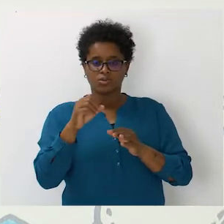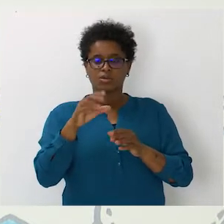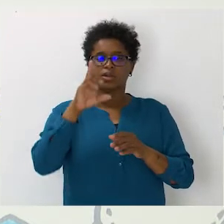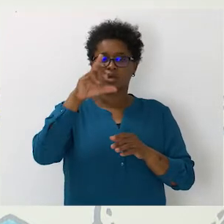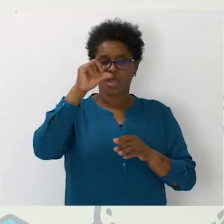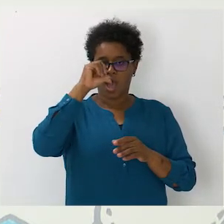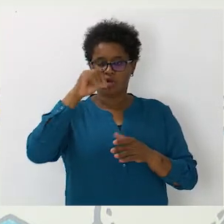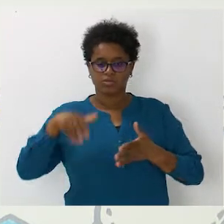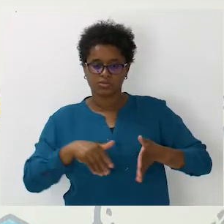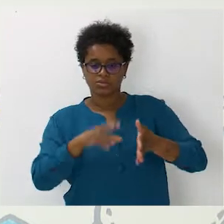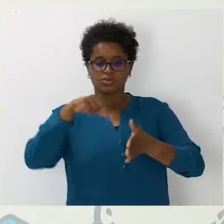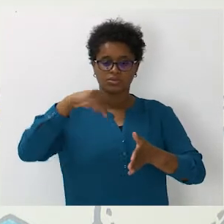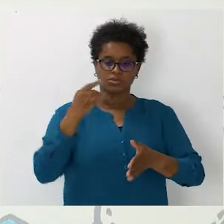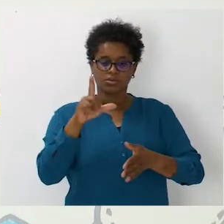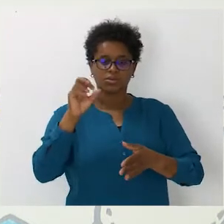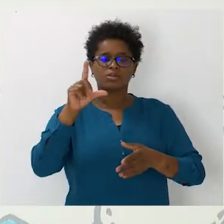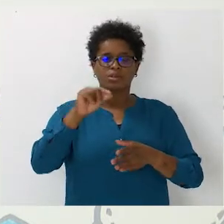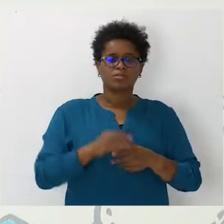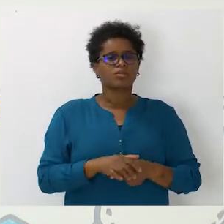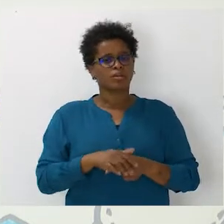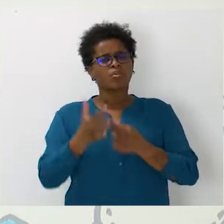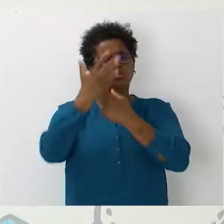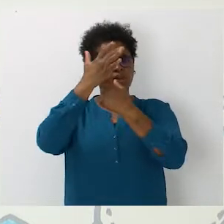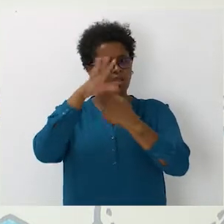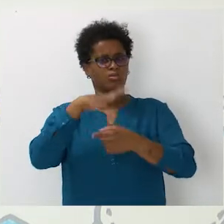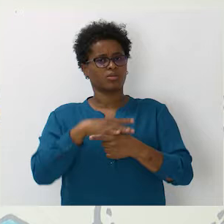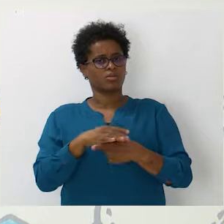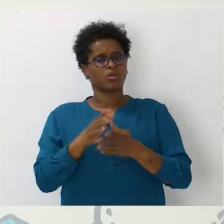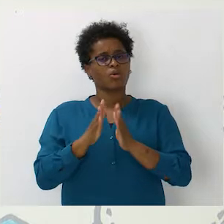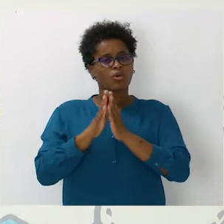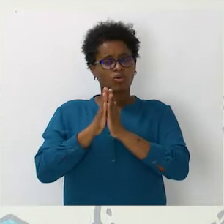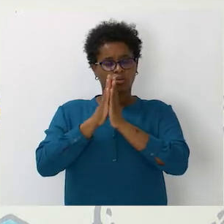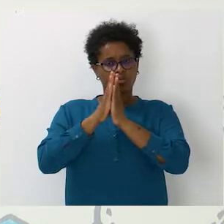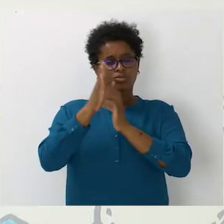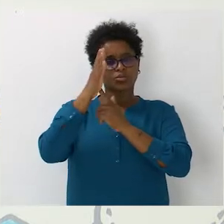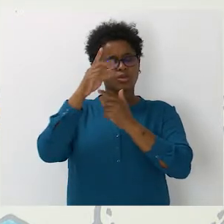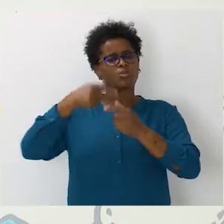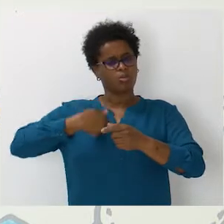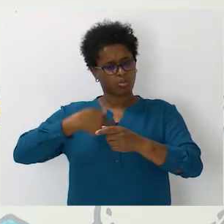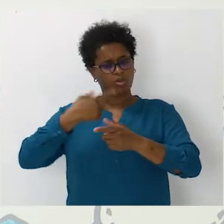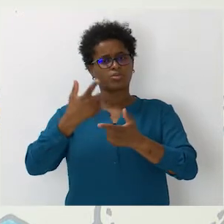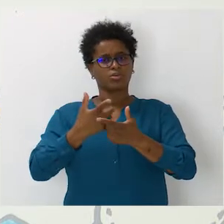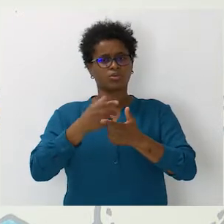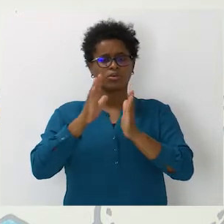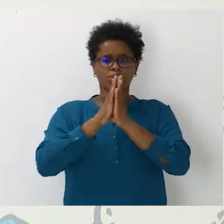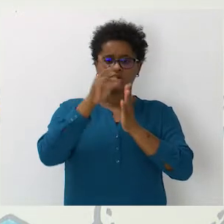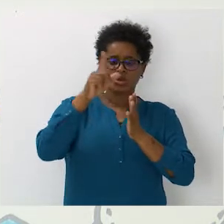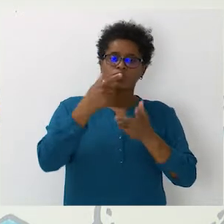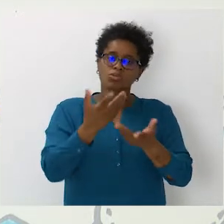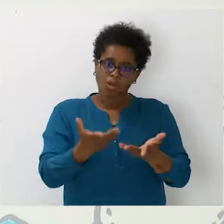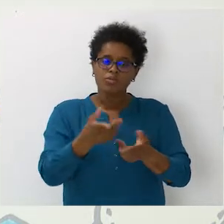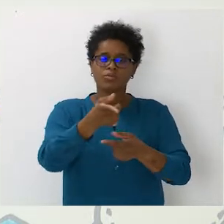Nilo também é venerado e adorado como o próprio Deus. Por isso, a